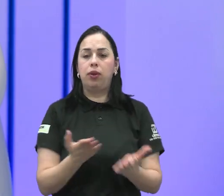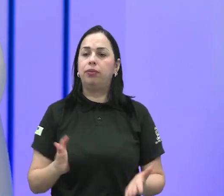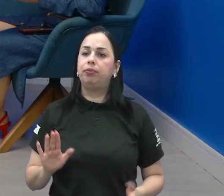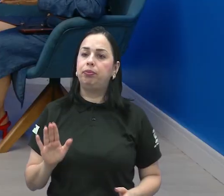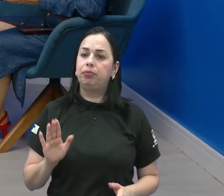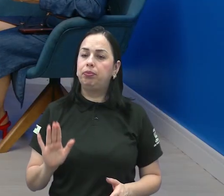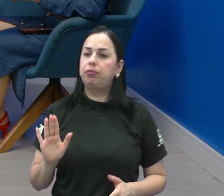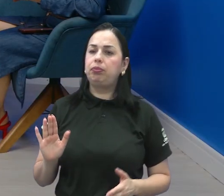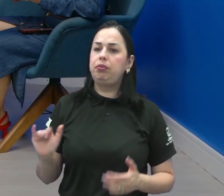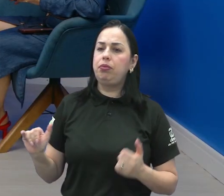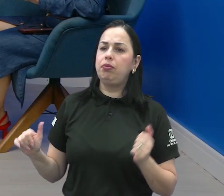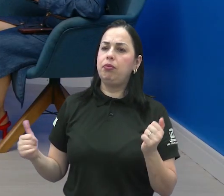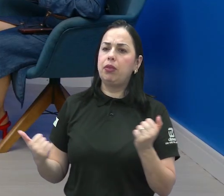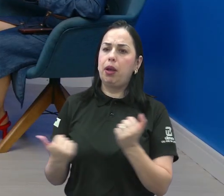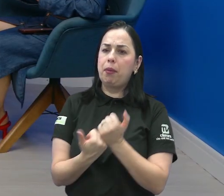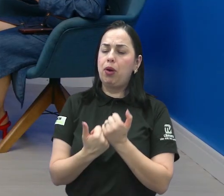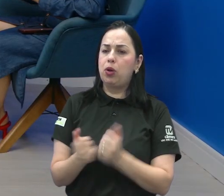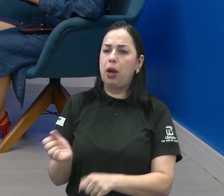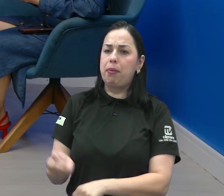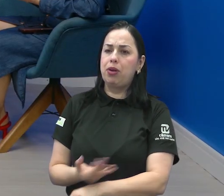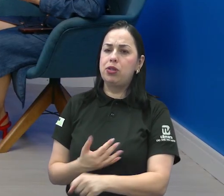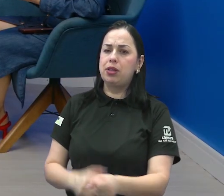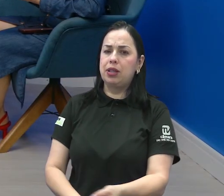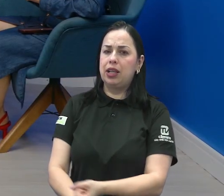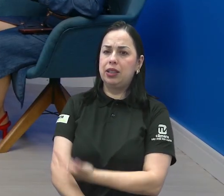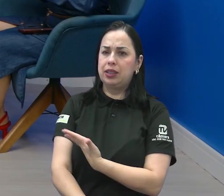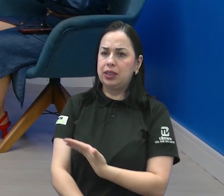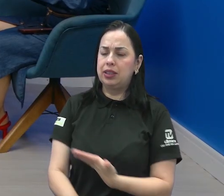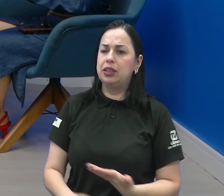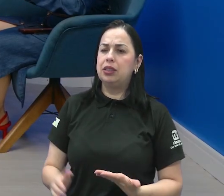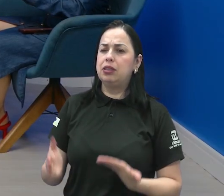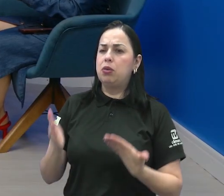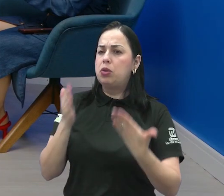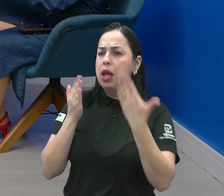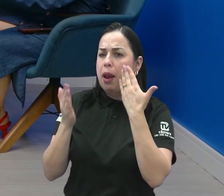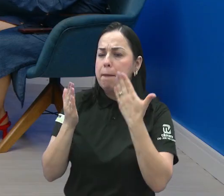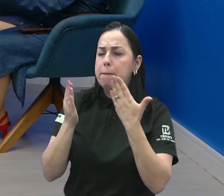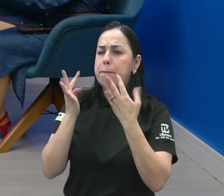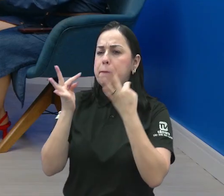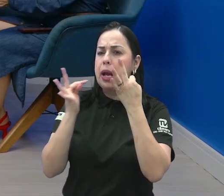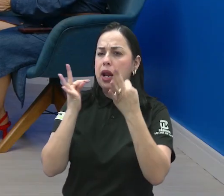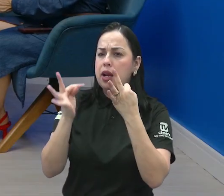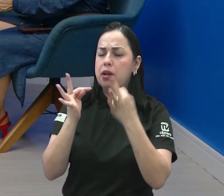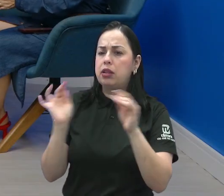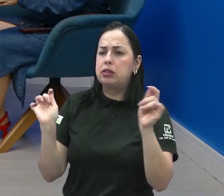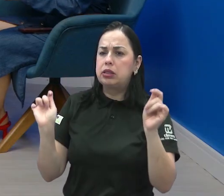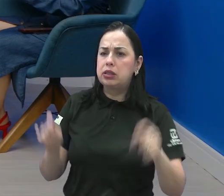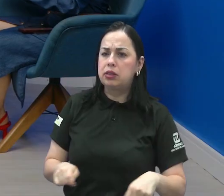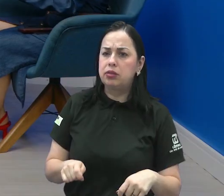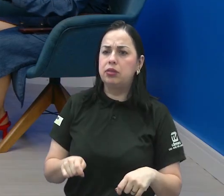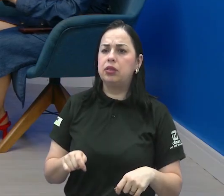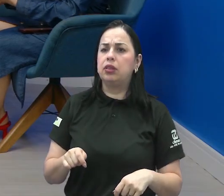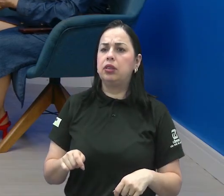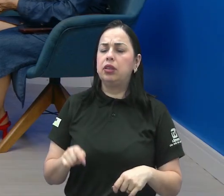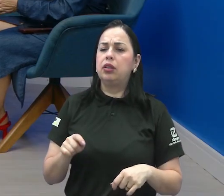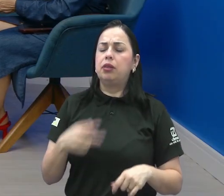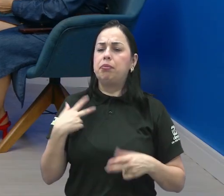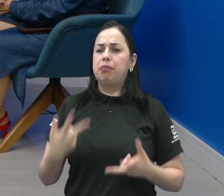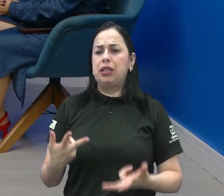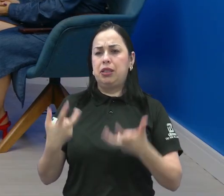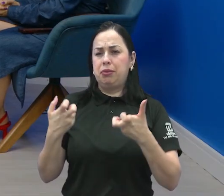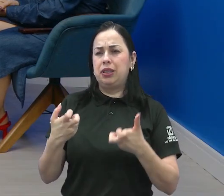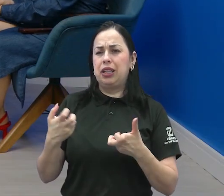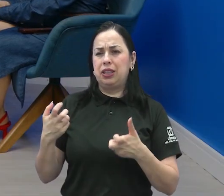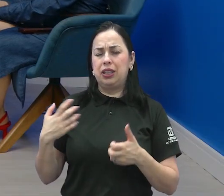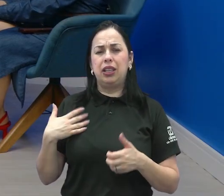Que tipo de apoio emocional, né, uma terapia pode render para um professor que reconhece que está passando por